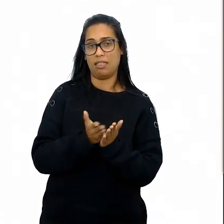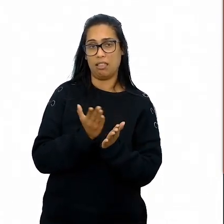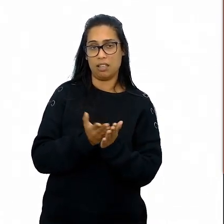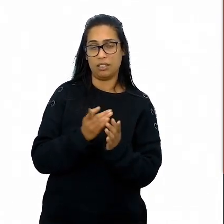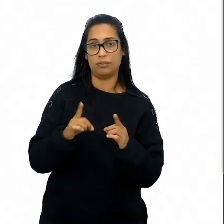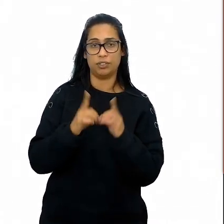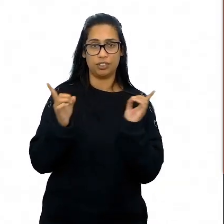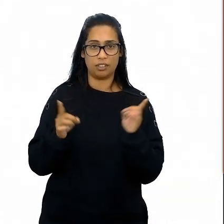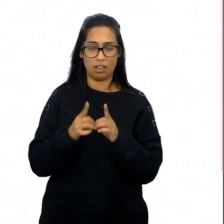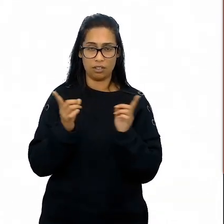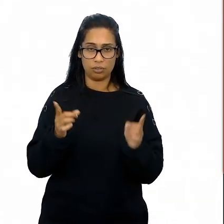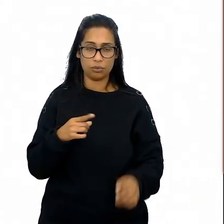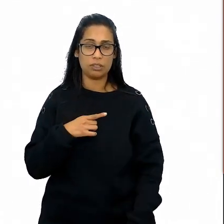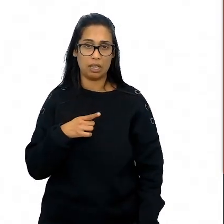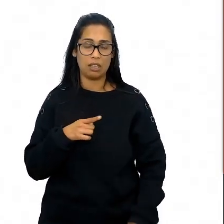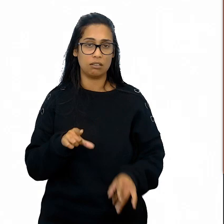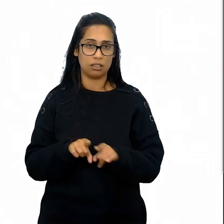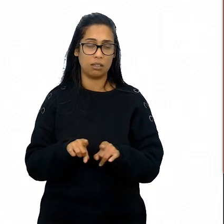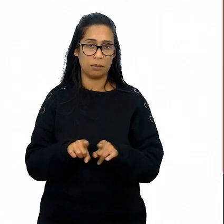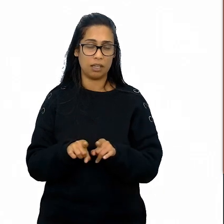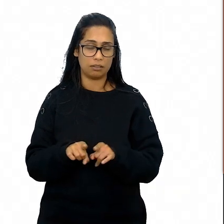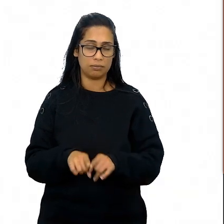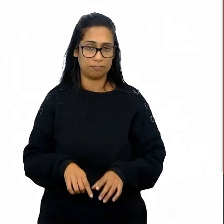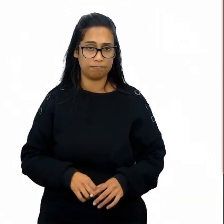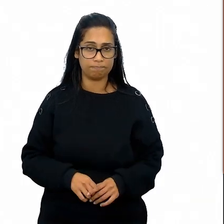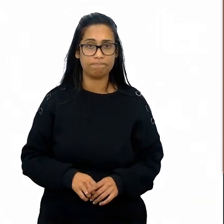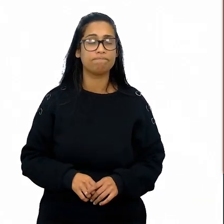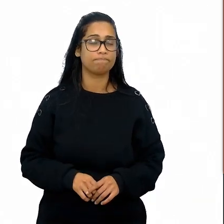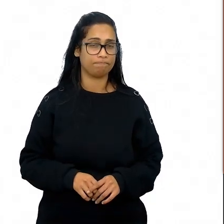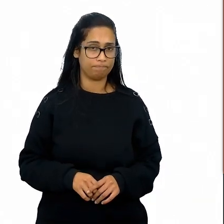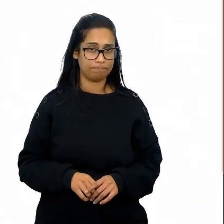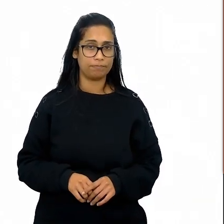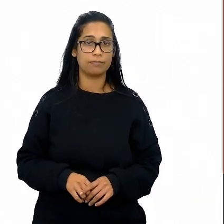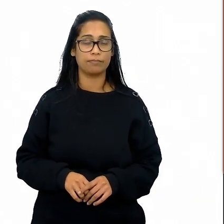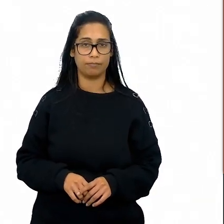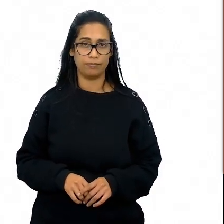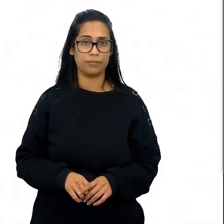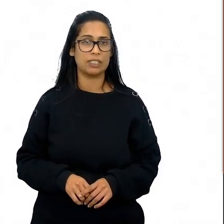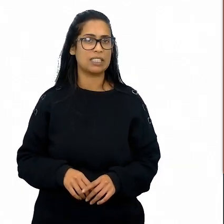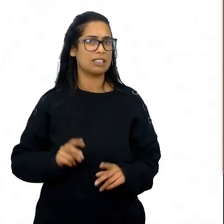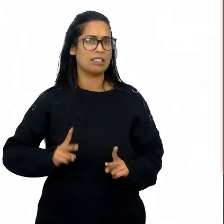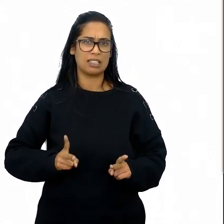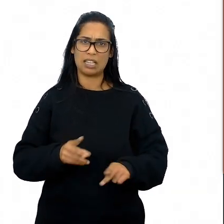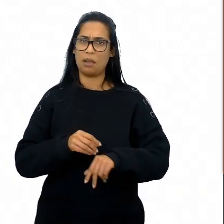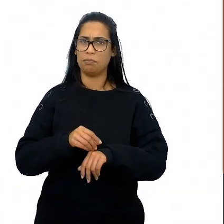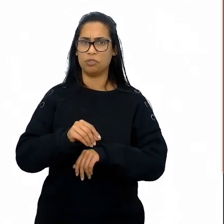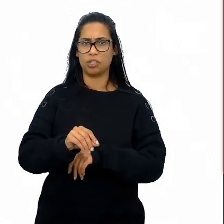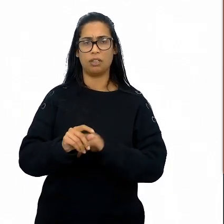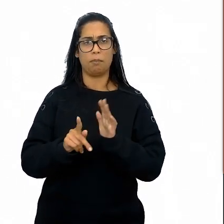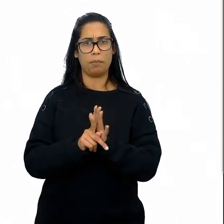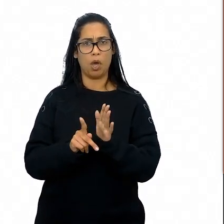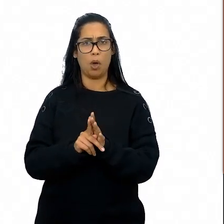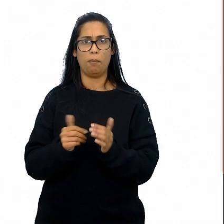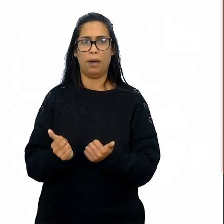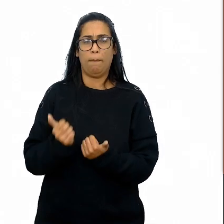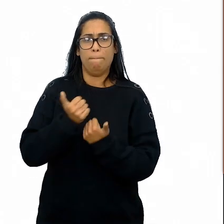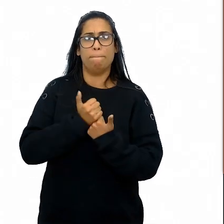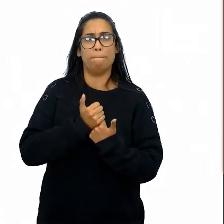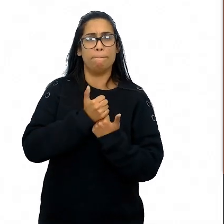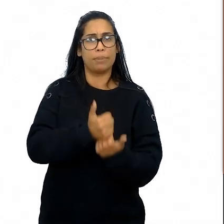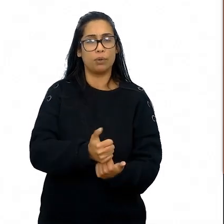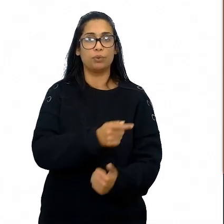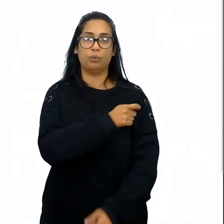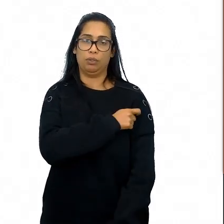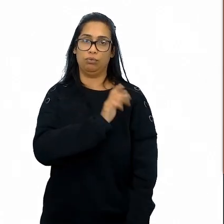de de alguma maneira né é são ofertados aos nossos estudantes e que de alguma forma a gente